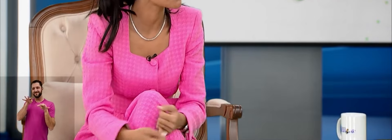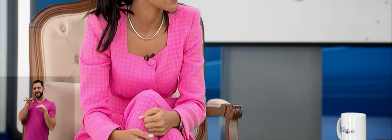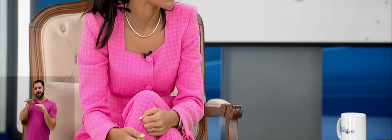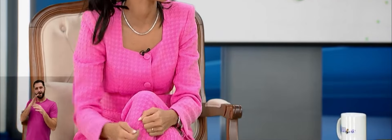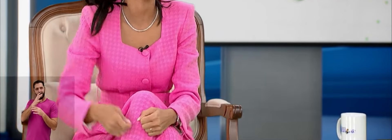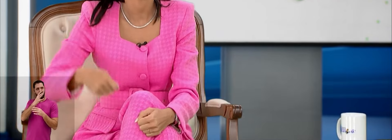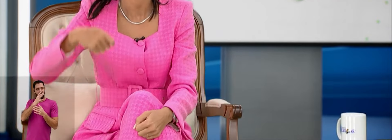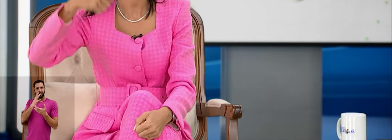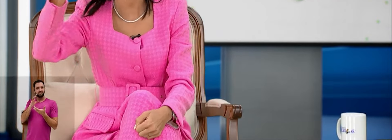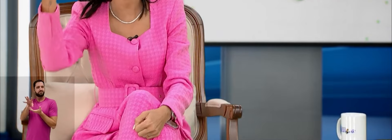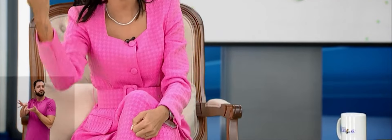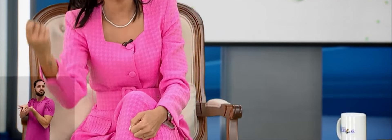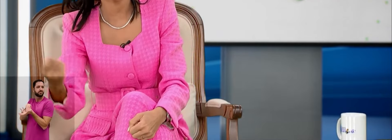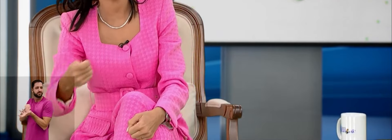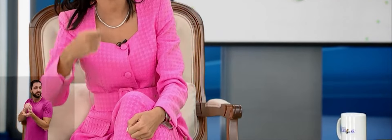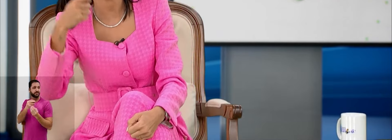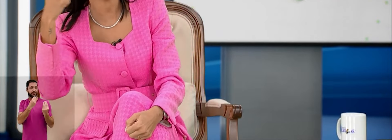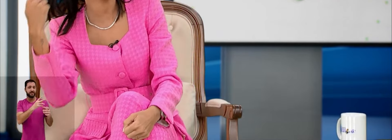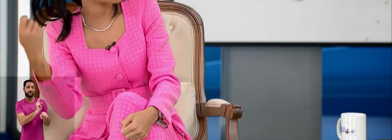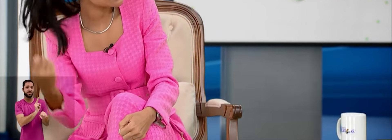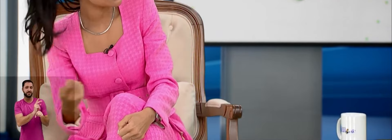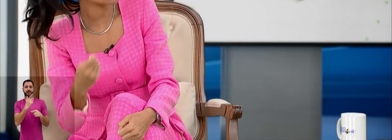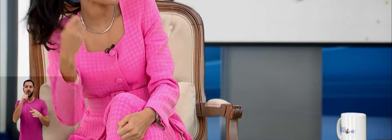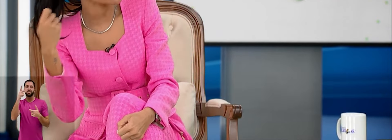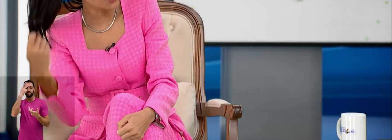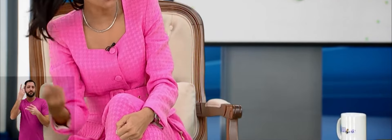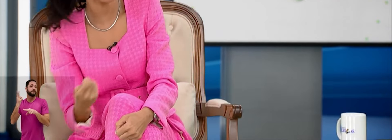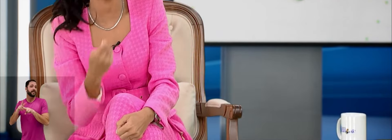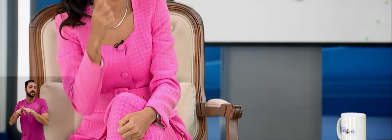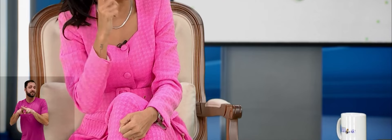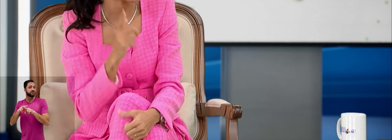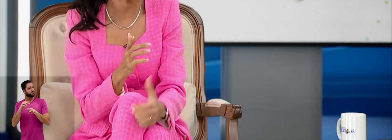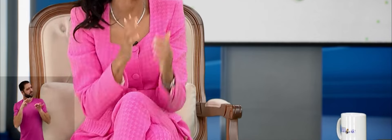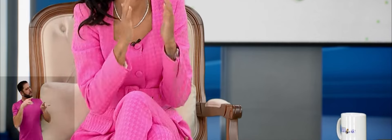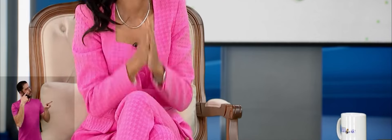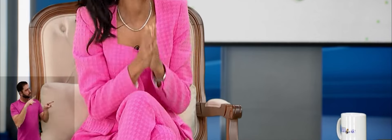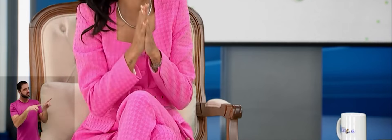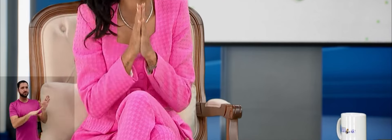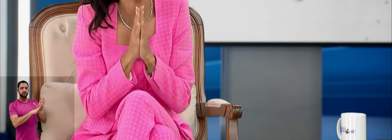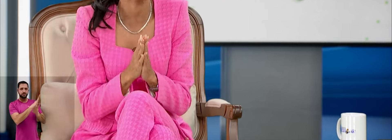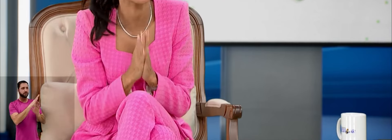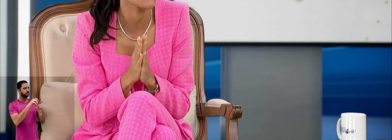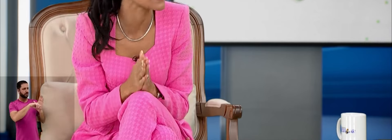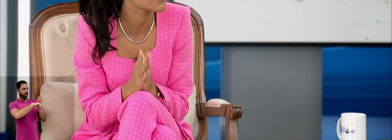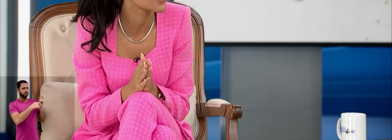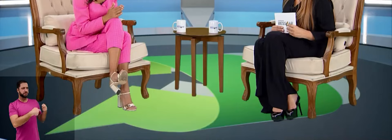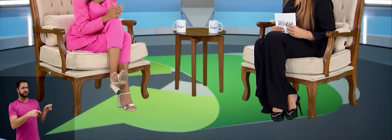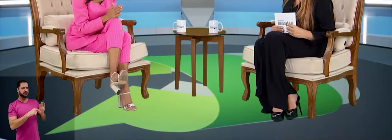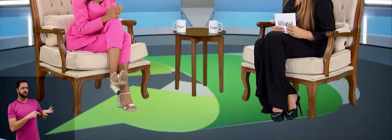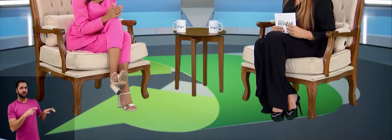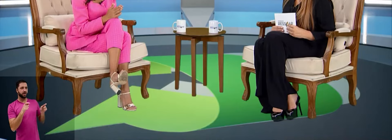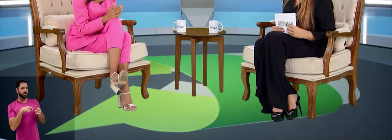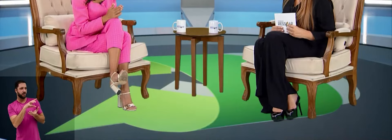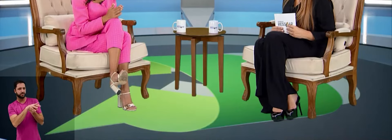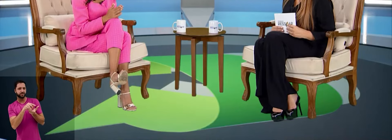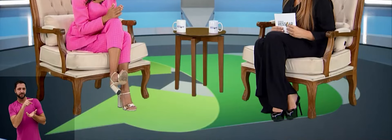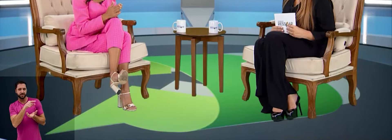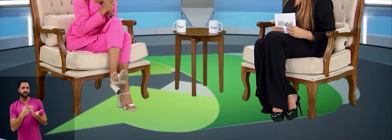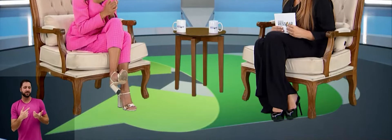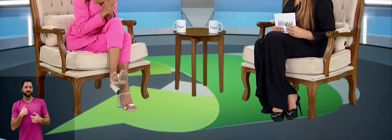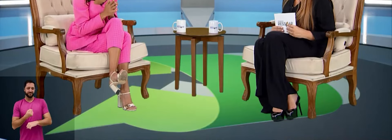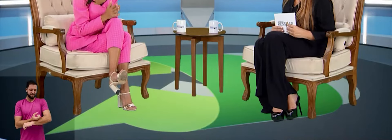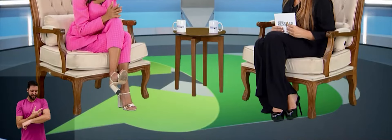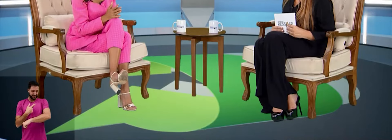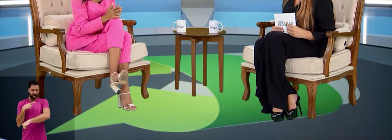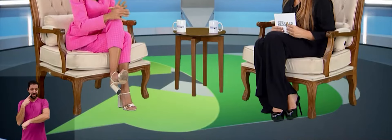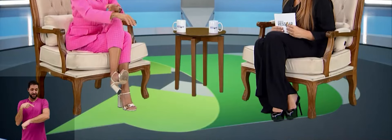para outras mulheres. Sim. Serve de exemplo para outras que estão lá reclusas entenderem que elas também não precisam voltar para o crime. Sim. Elas